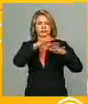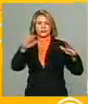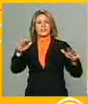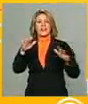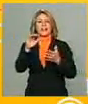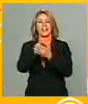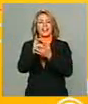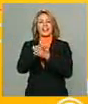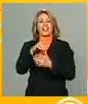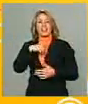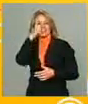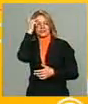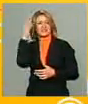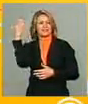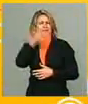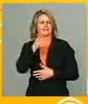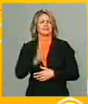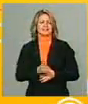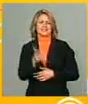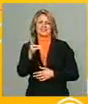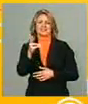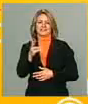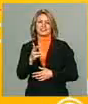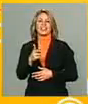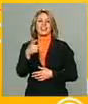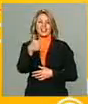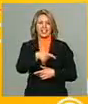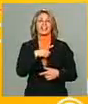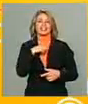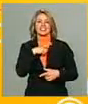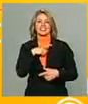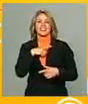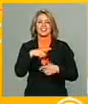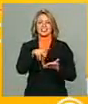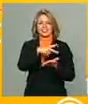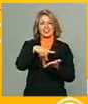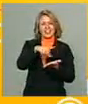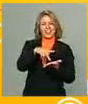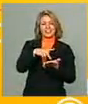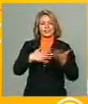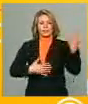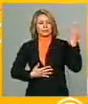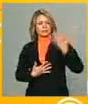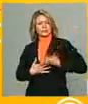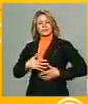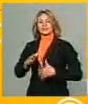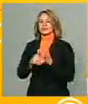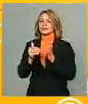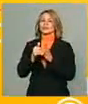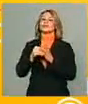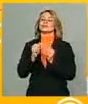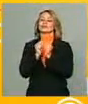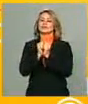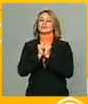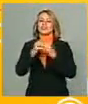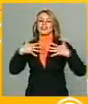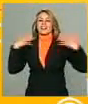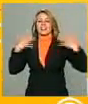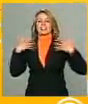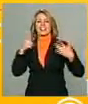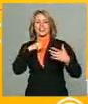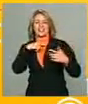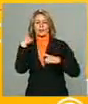tem gente que não perde um dia de festa lá o pessoal dança todos os ritmos em clima de descontração tem